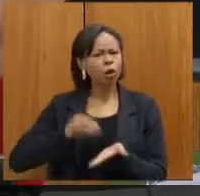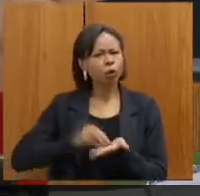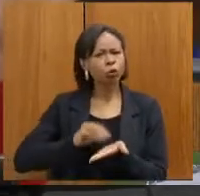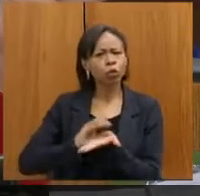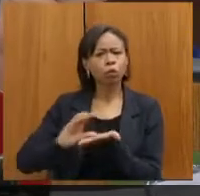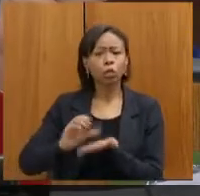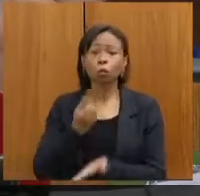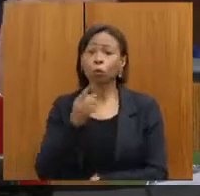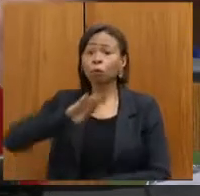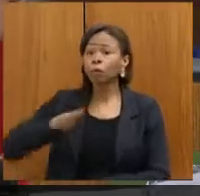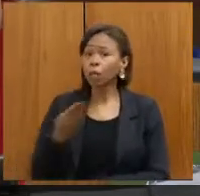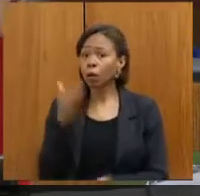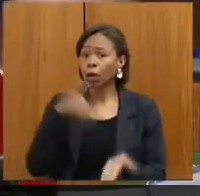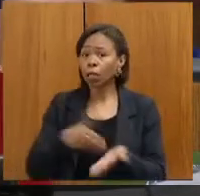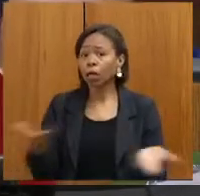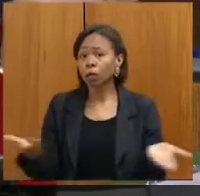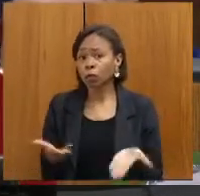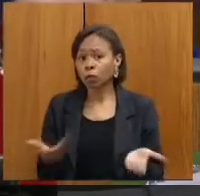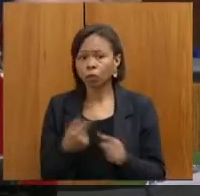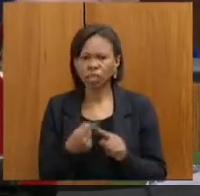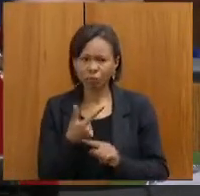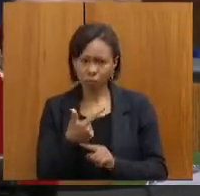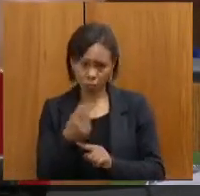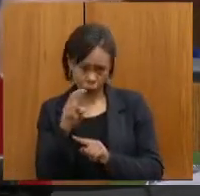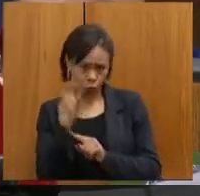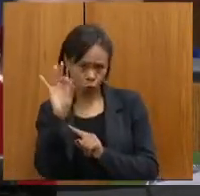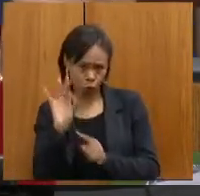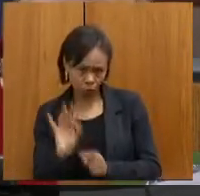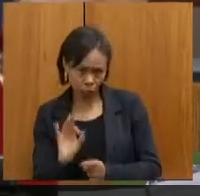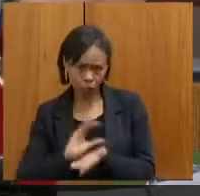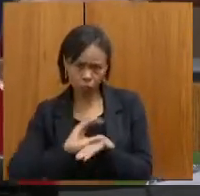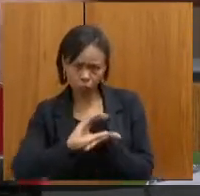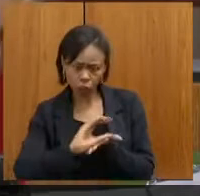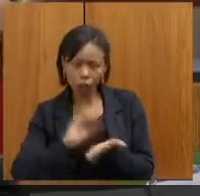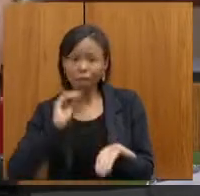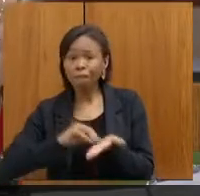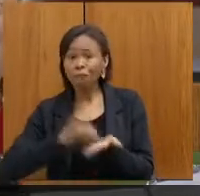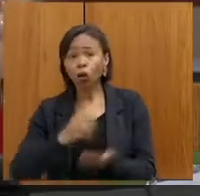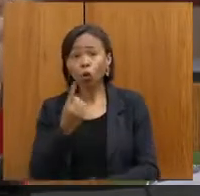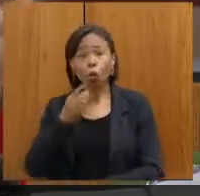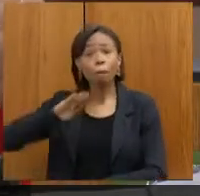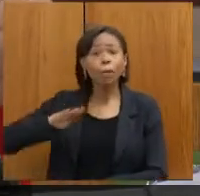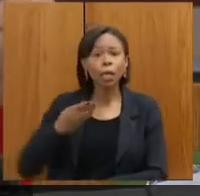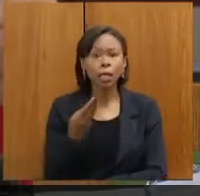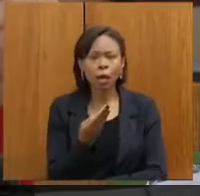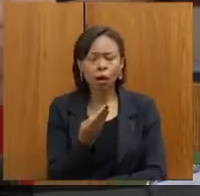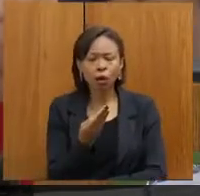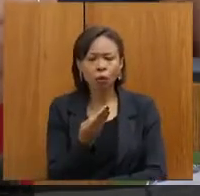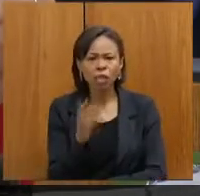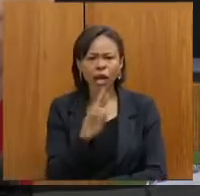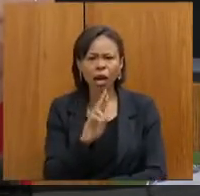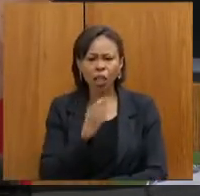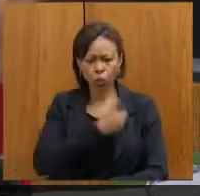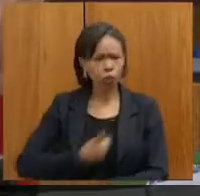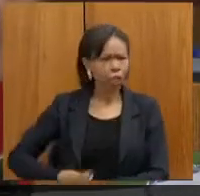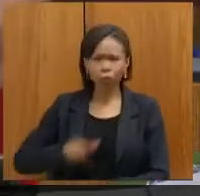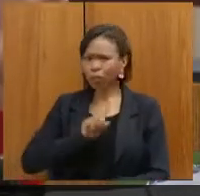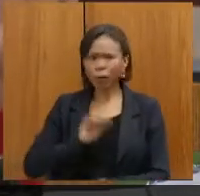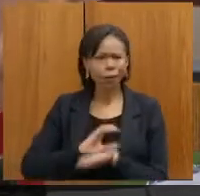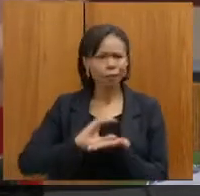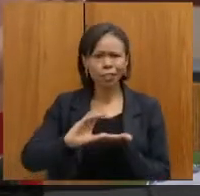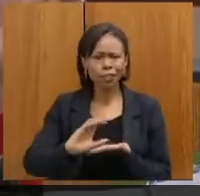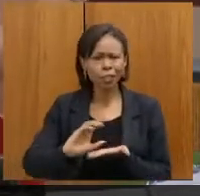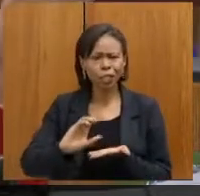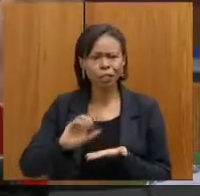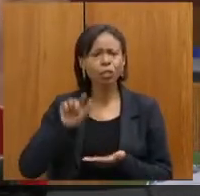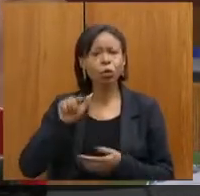investir 1 bilhão até o momento porque investir 25% quer dizer que o estado deixou de investir um milhão de reais daquilo que ele recebeu